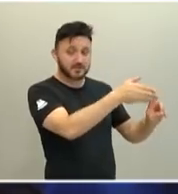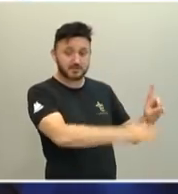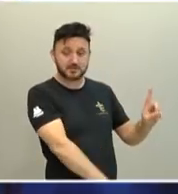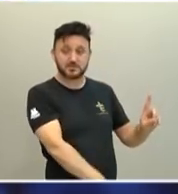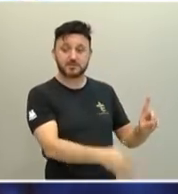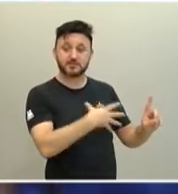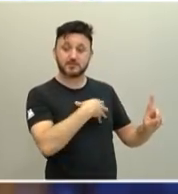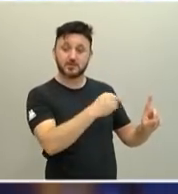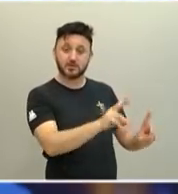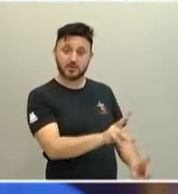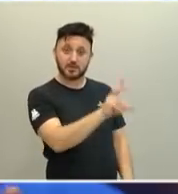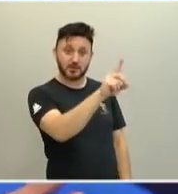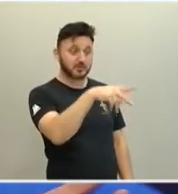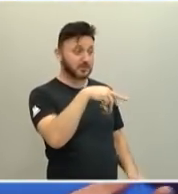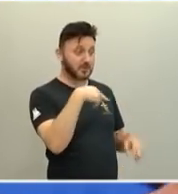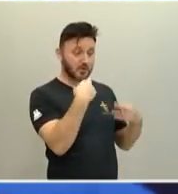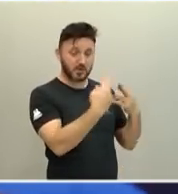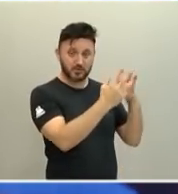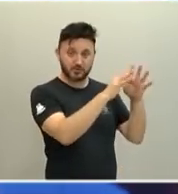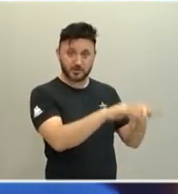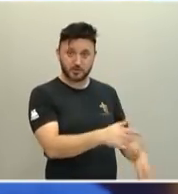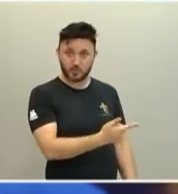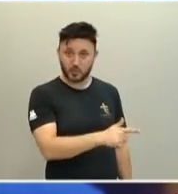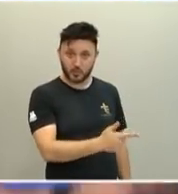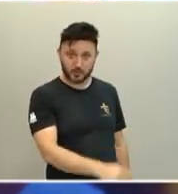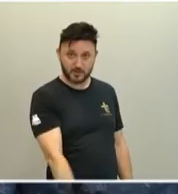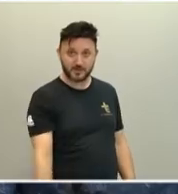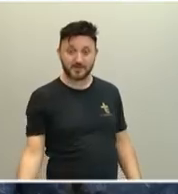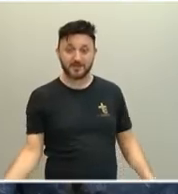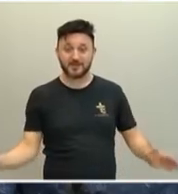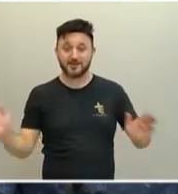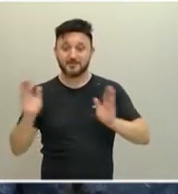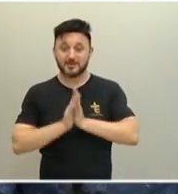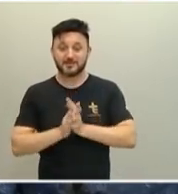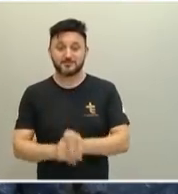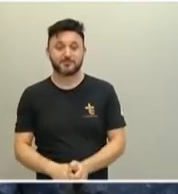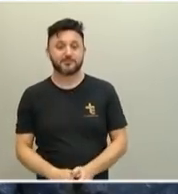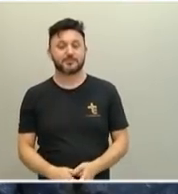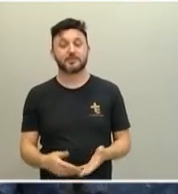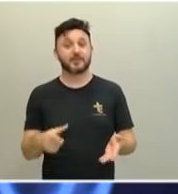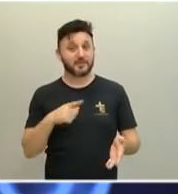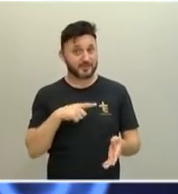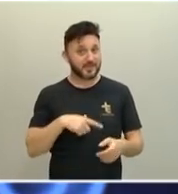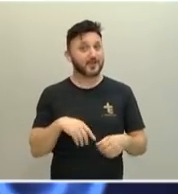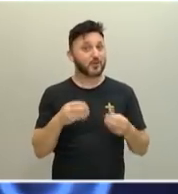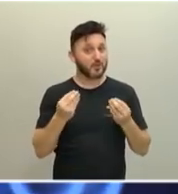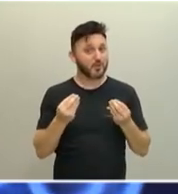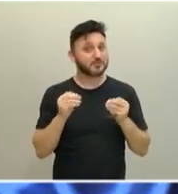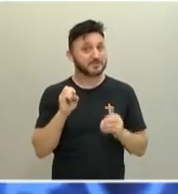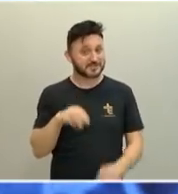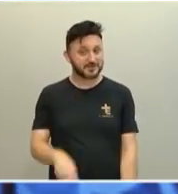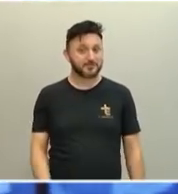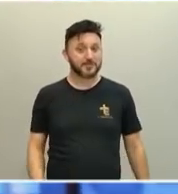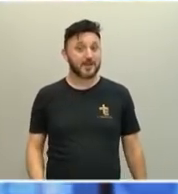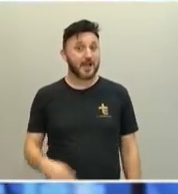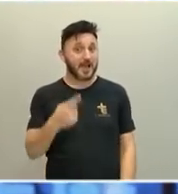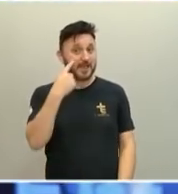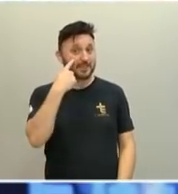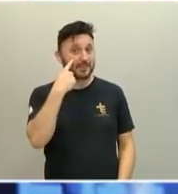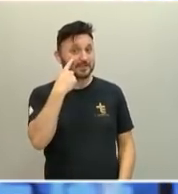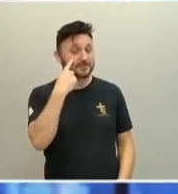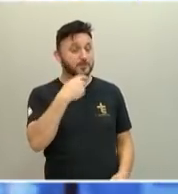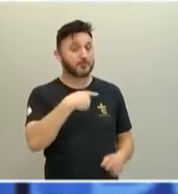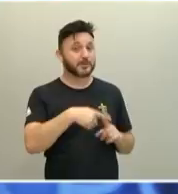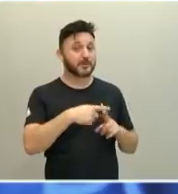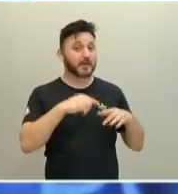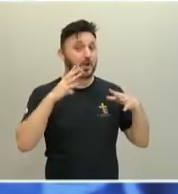Deus. O seu reino não tem fim. Amém? Amém. Então tem como. Presta atenção que o anjo está falando para Nossa Senhora e hoje